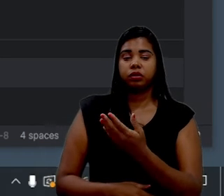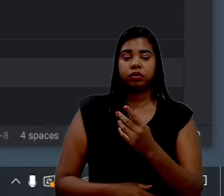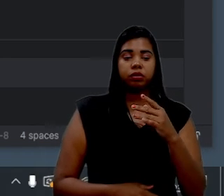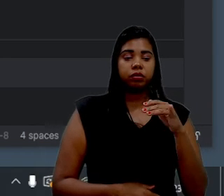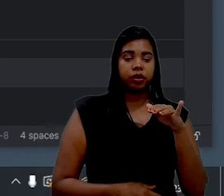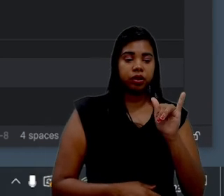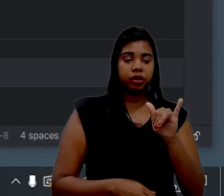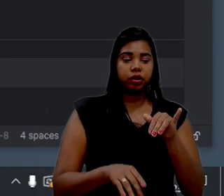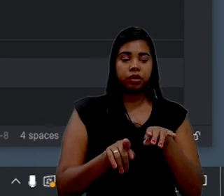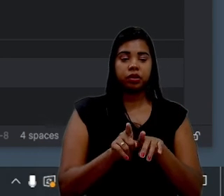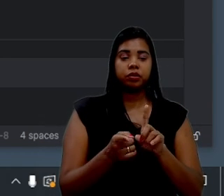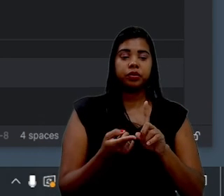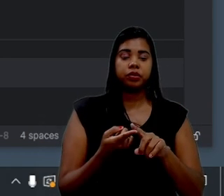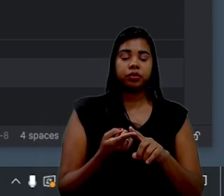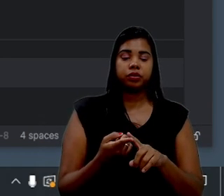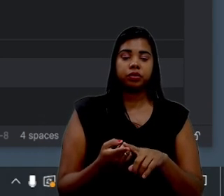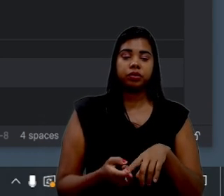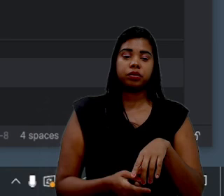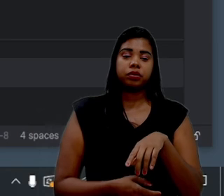né?